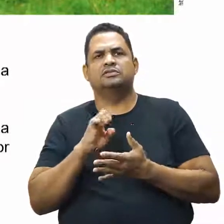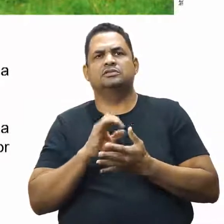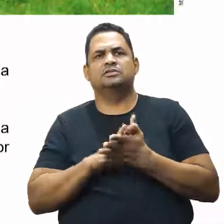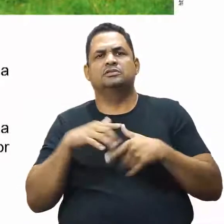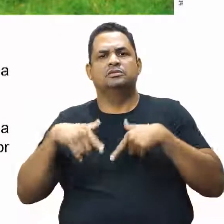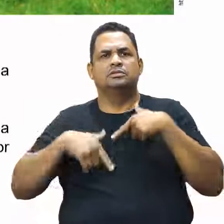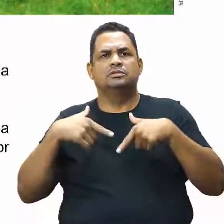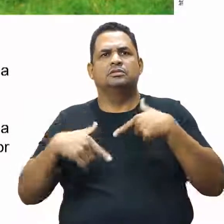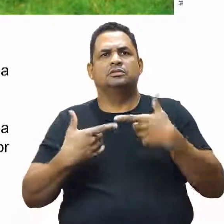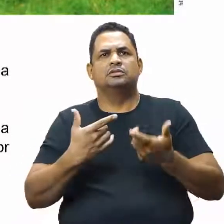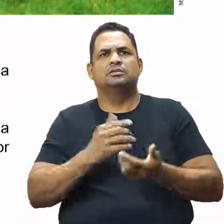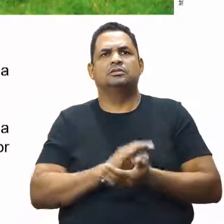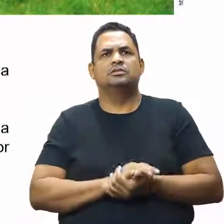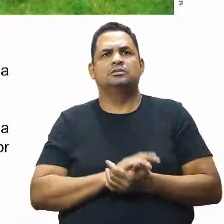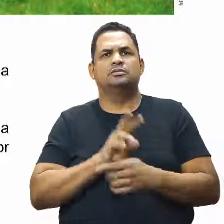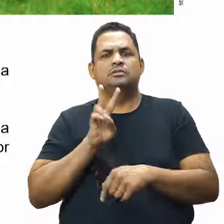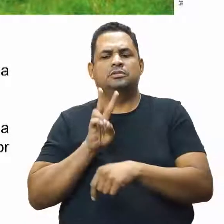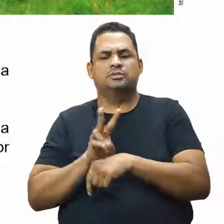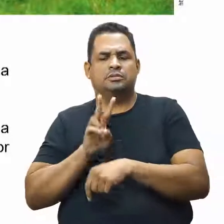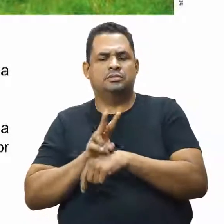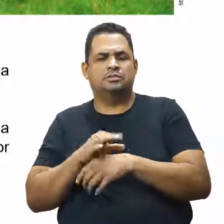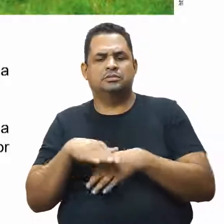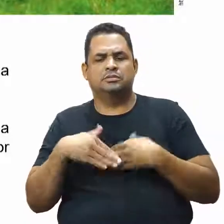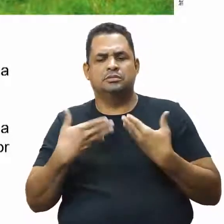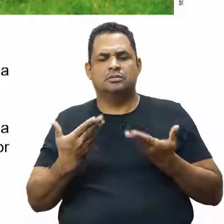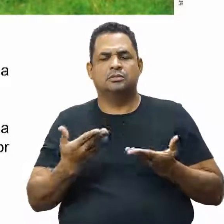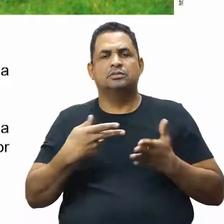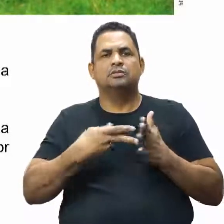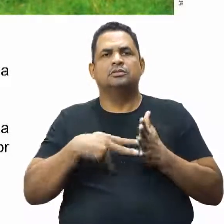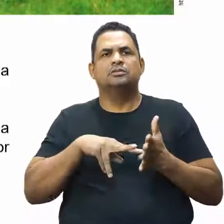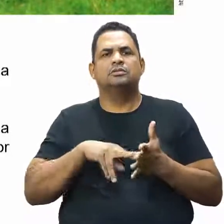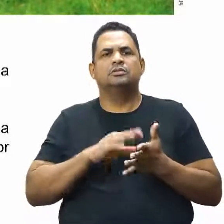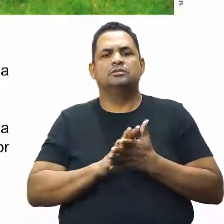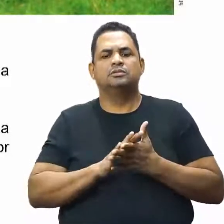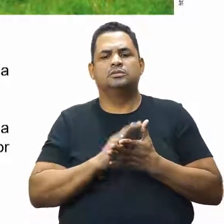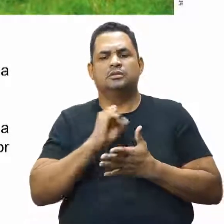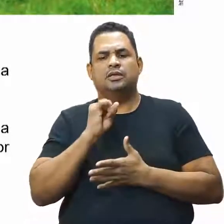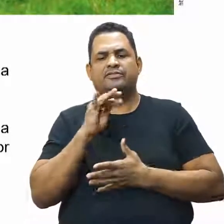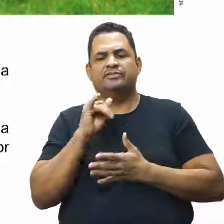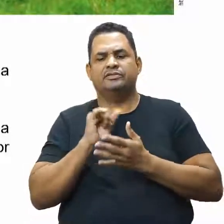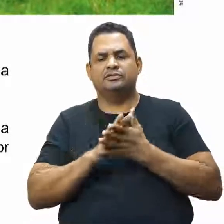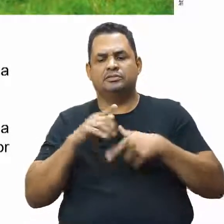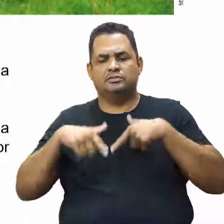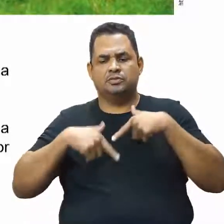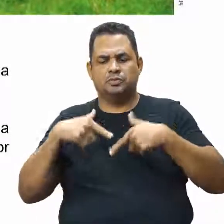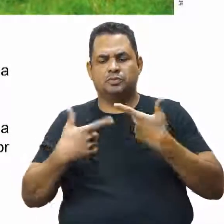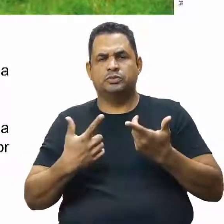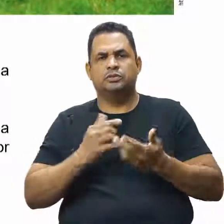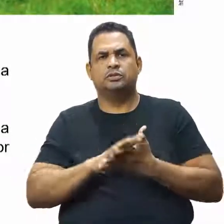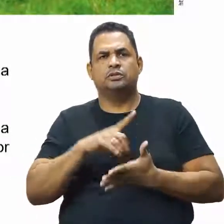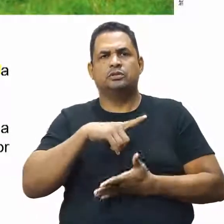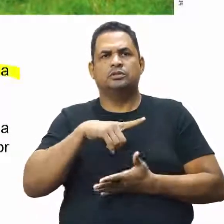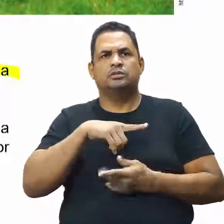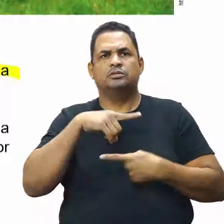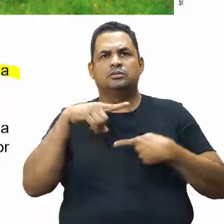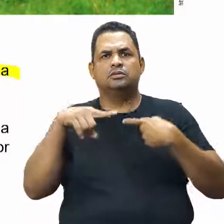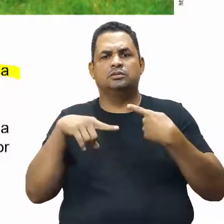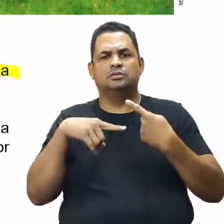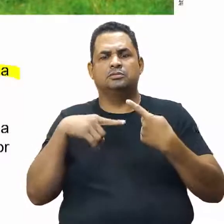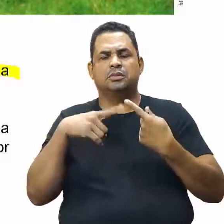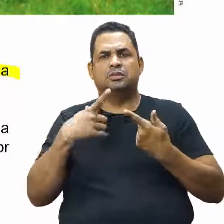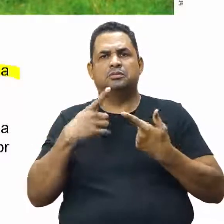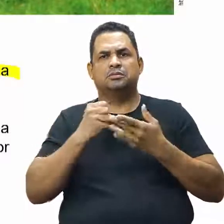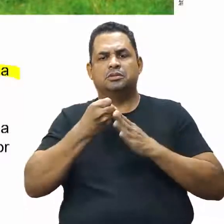e SAFs de proteção. O que são os SAFs de produção? São aqueles que têm como principal